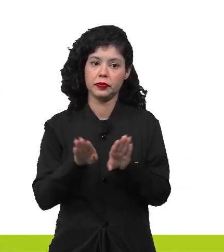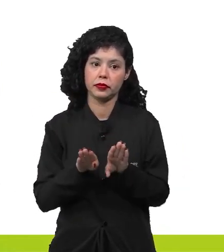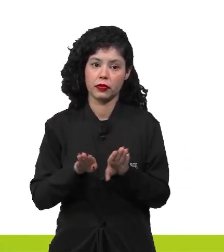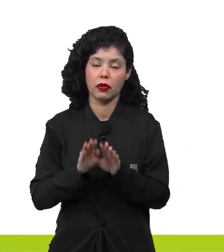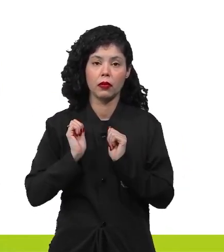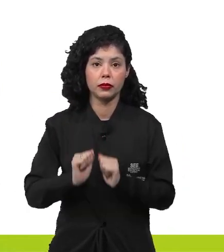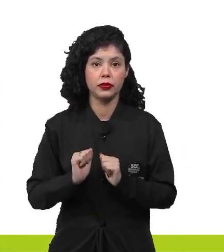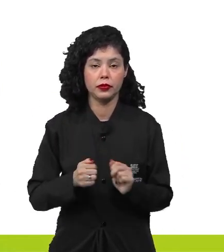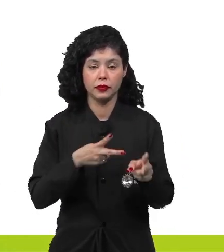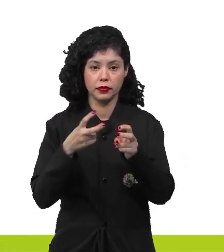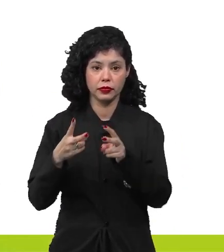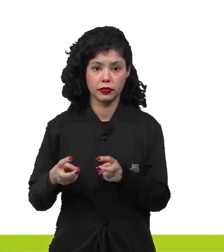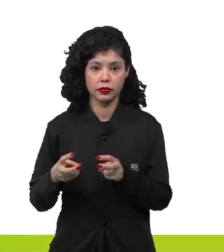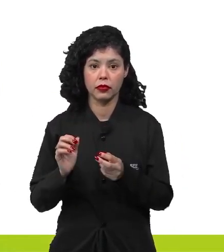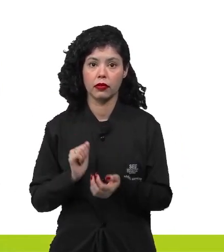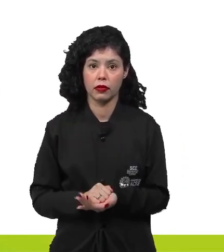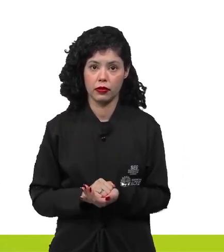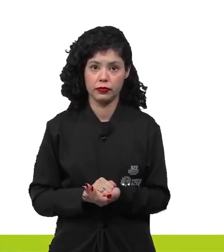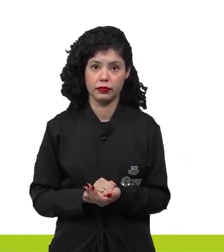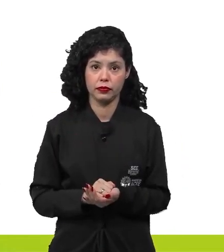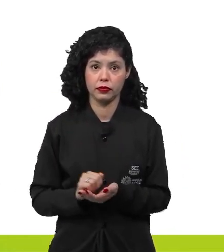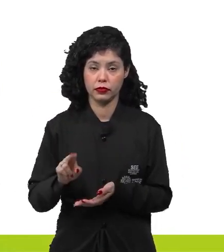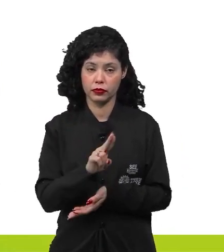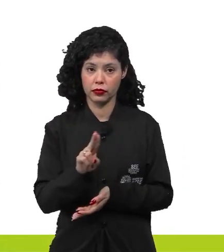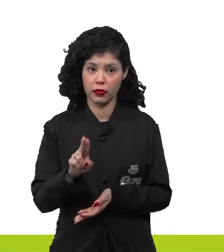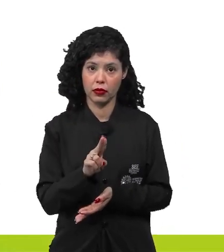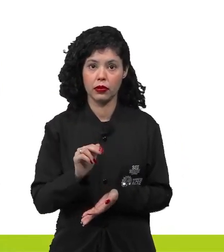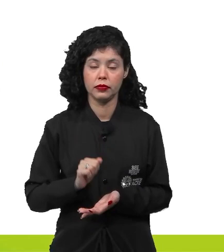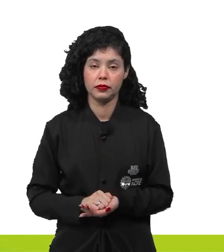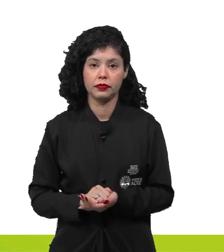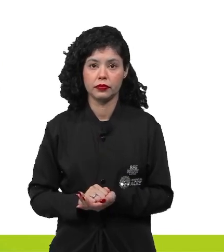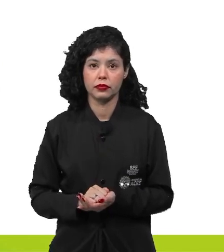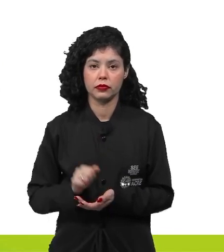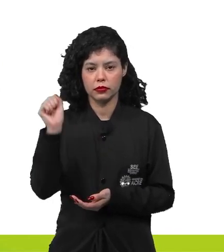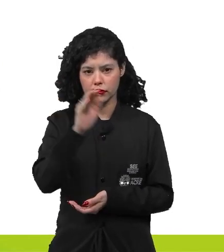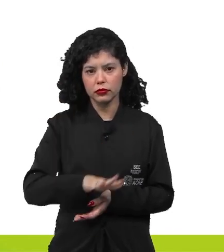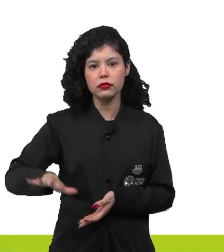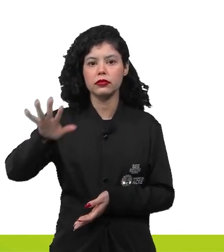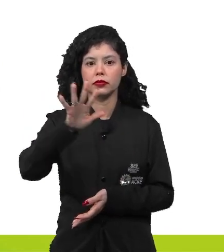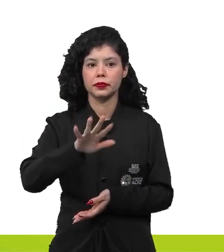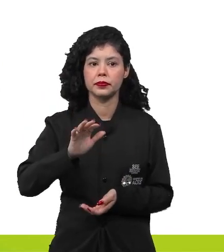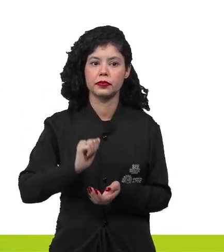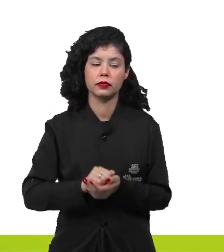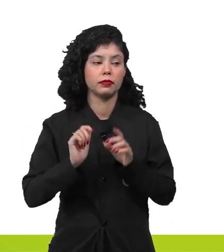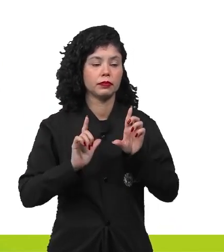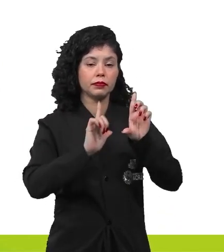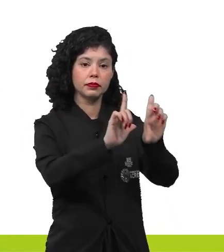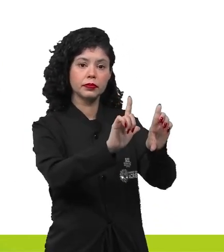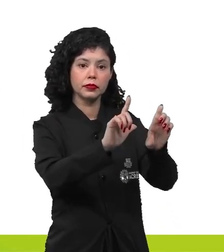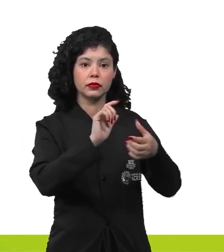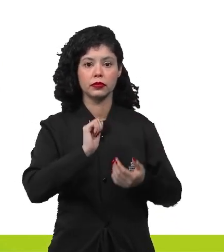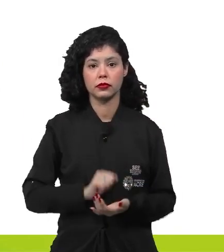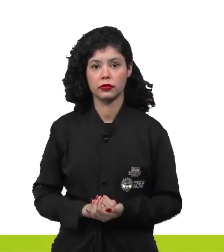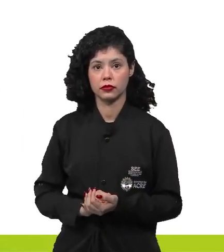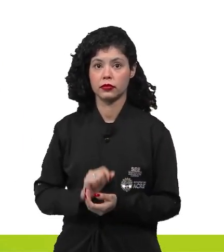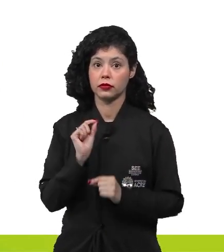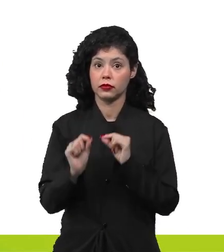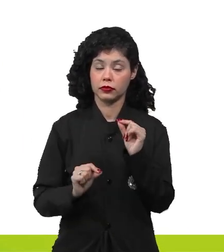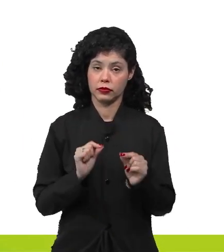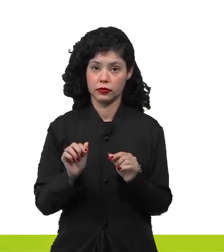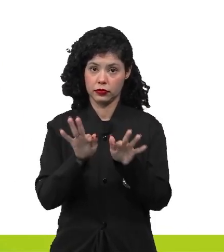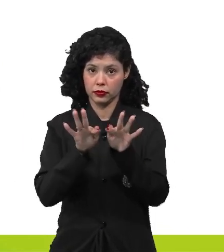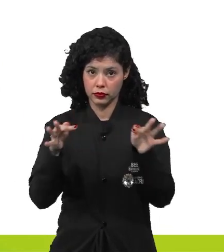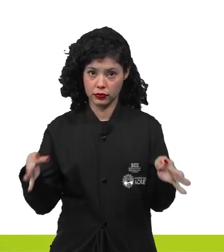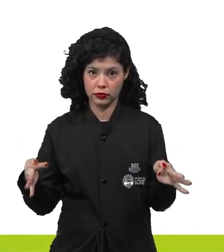você pode observar o nome do jornal. E geralmente nós temos a manchete. A manchete é uma